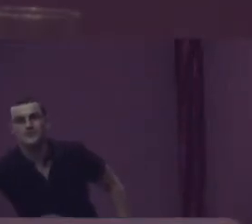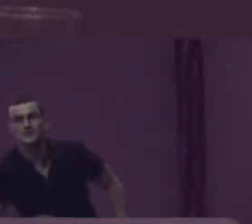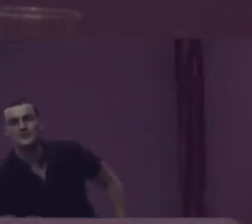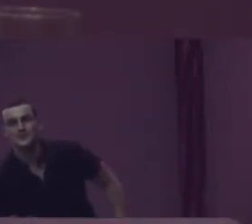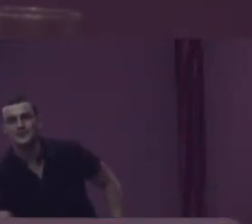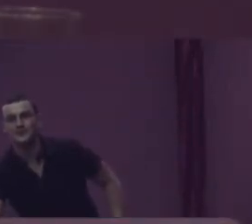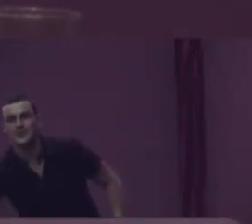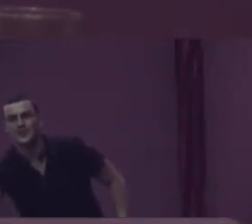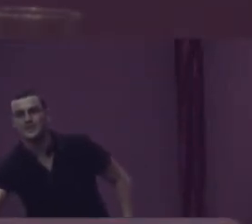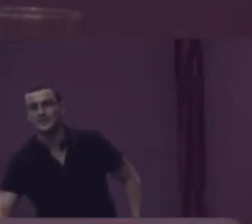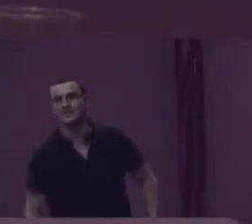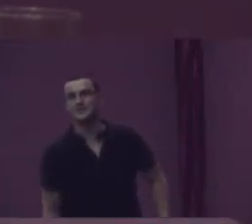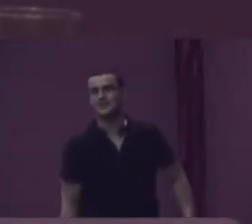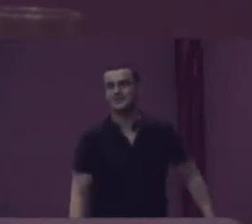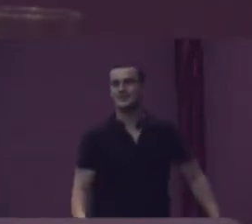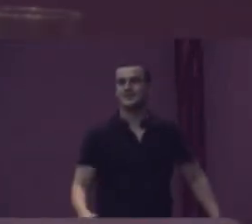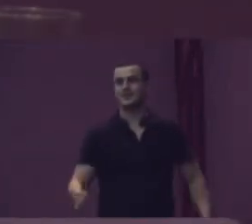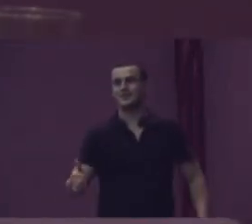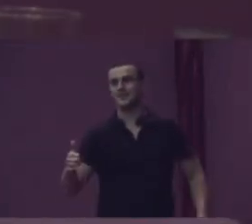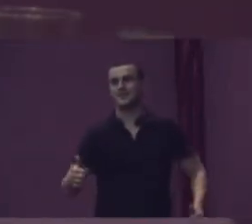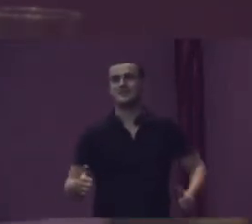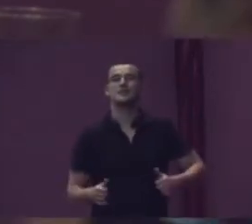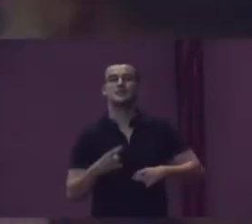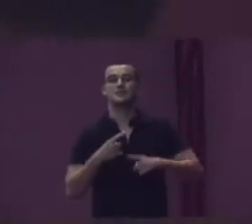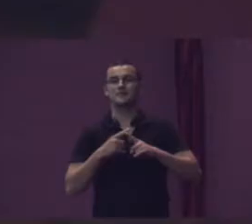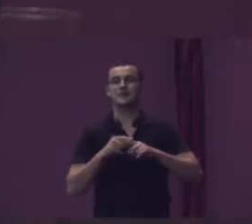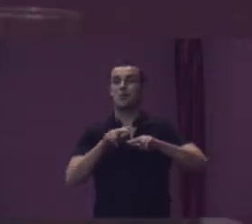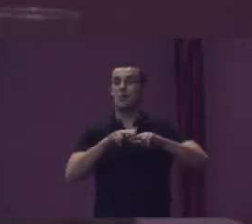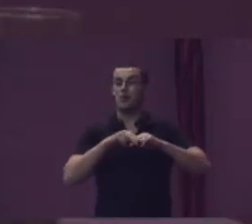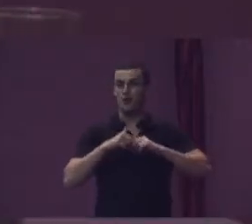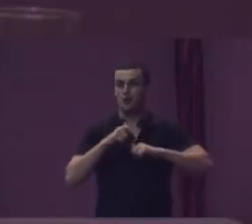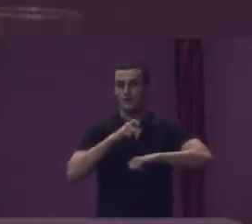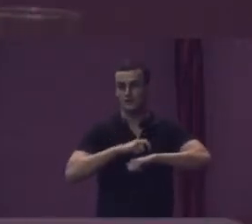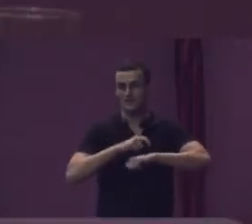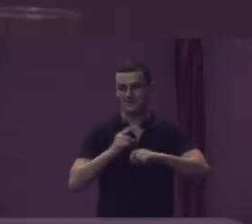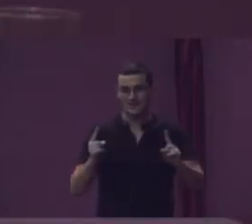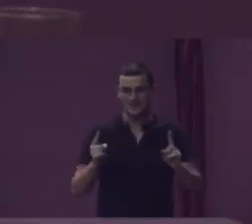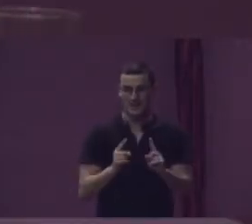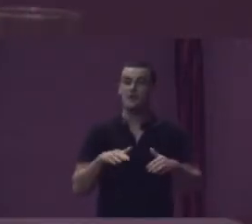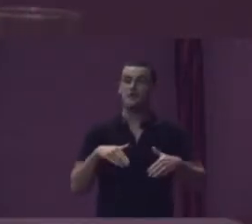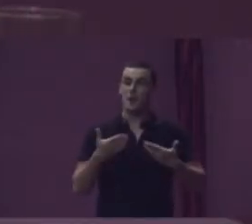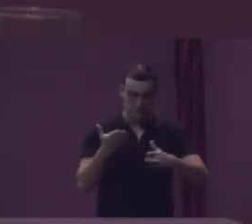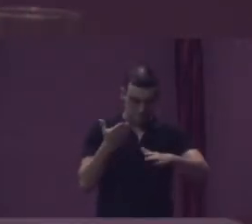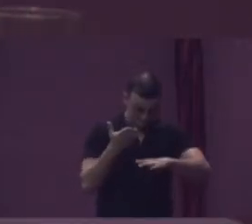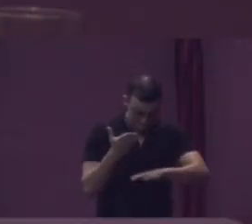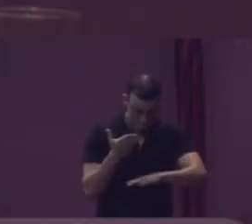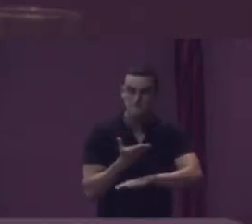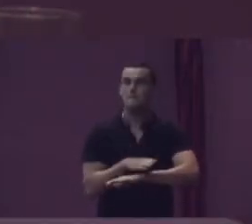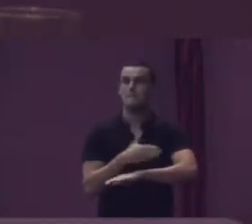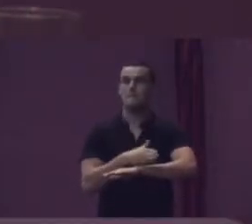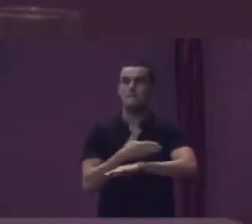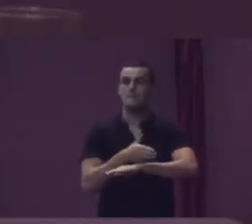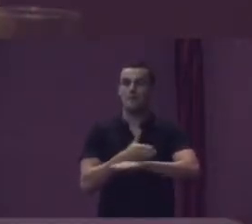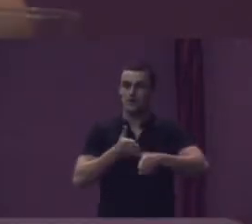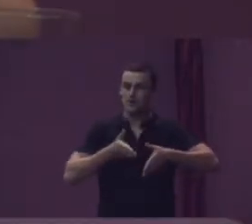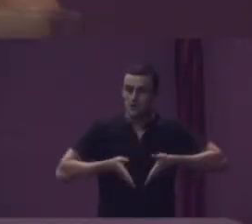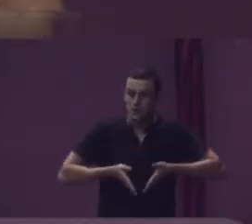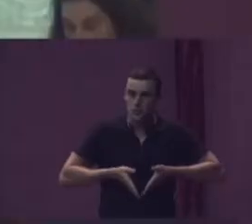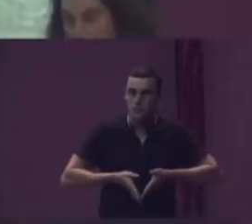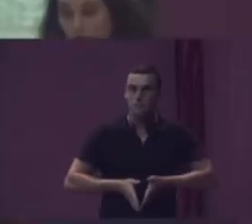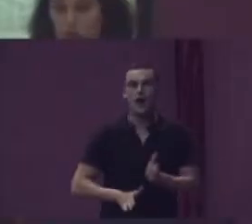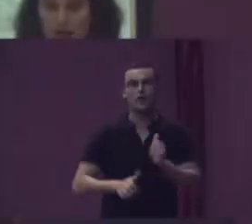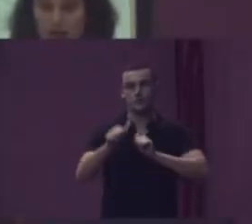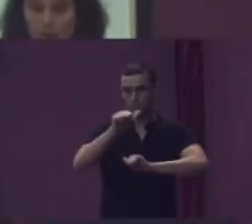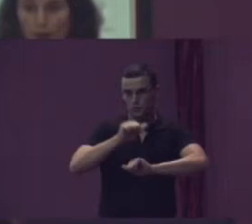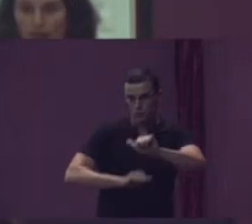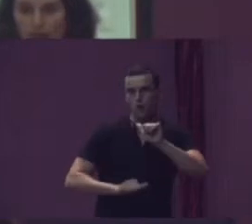parto, eu vou preferir ler também para a gente, por conta do tempo. As práticas do parto sofreram transformações intensas, né, ao longo do século XX. Um